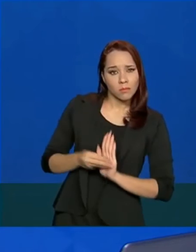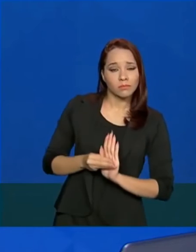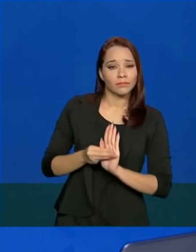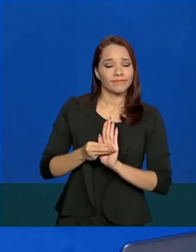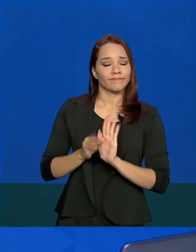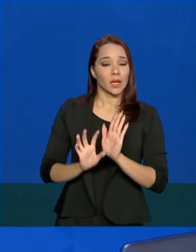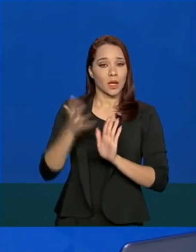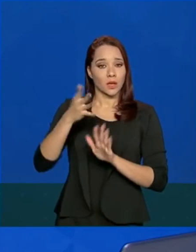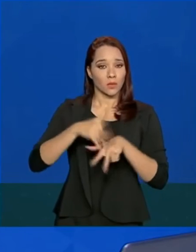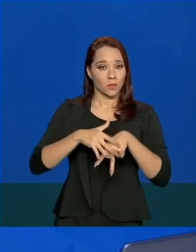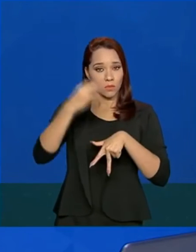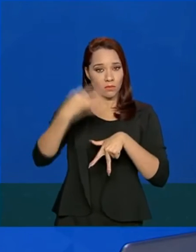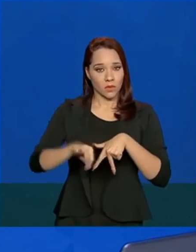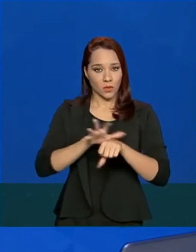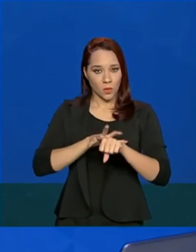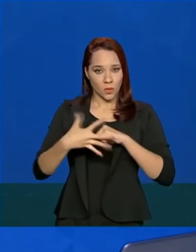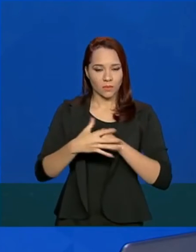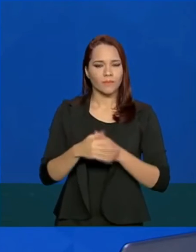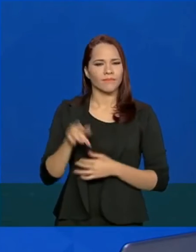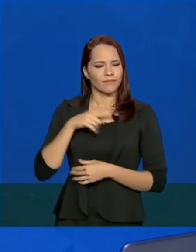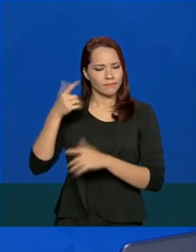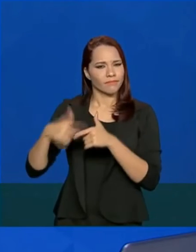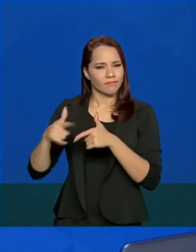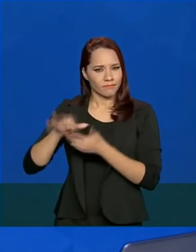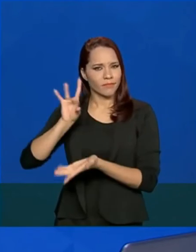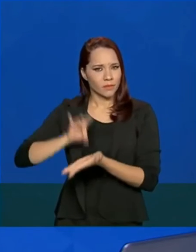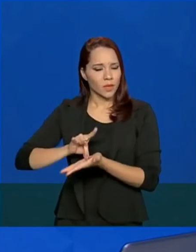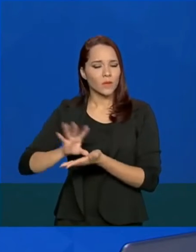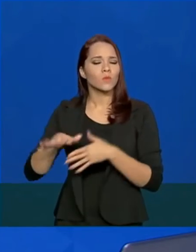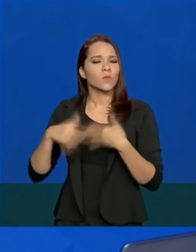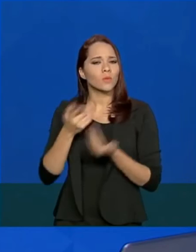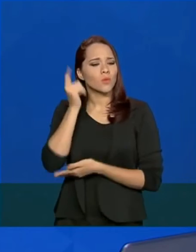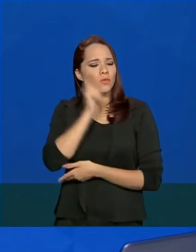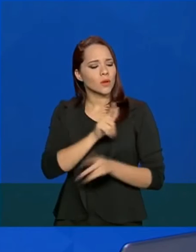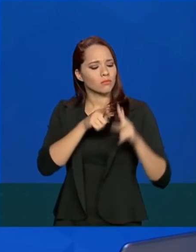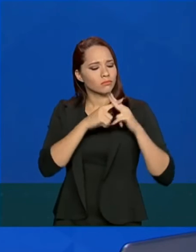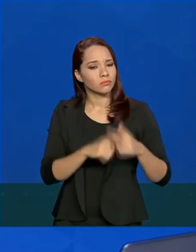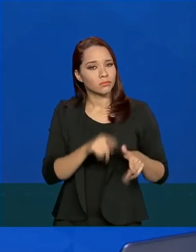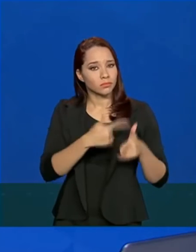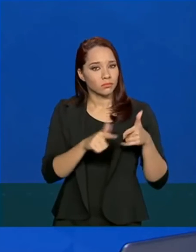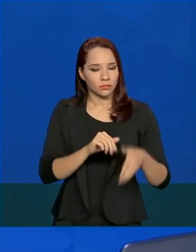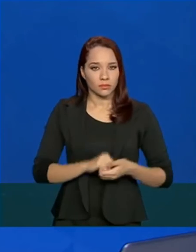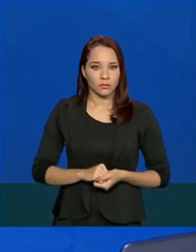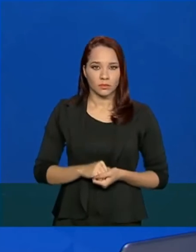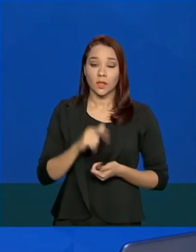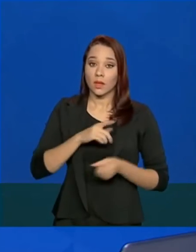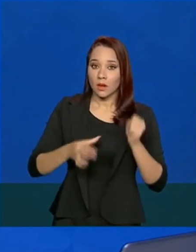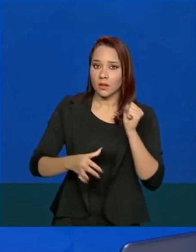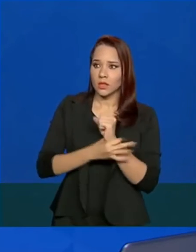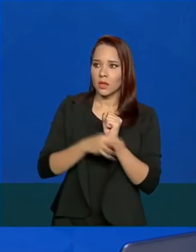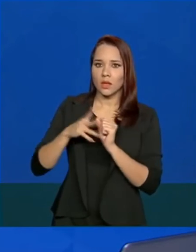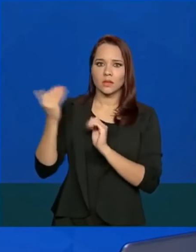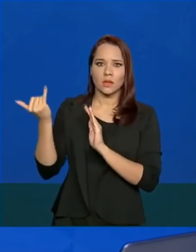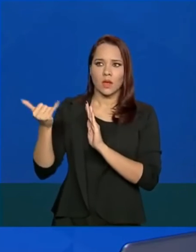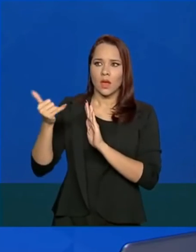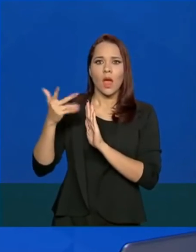Gostaríamos de saber se existe este problema e quando será solucionado. Há garantia de que os dados retroativos